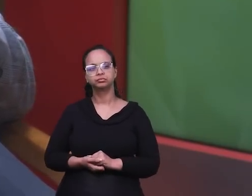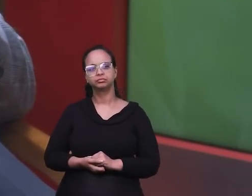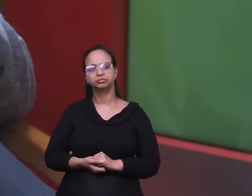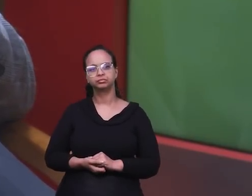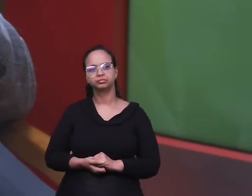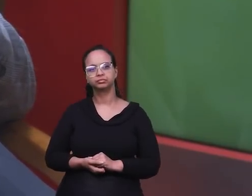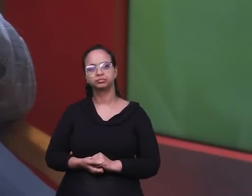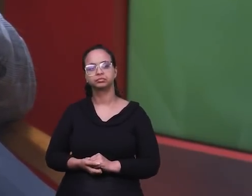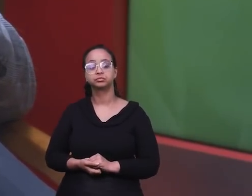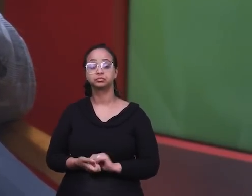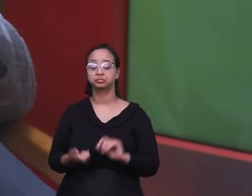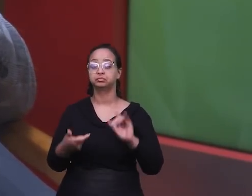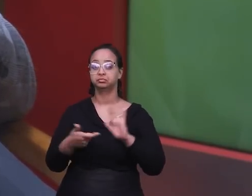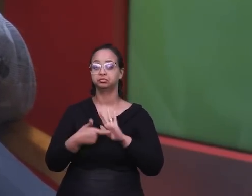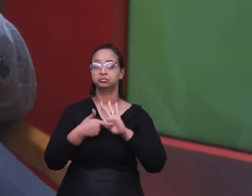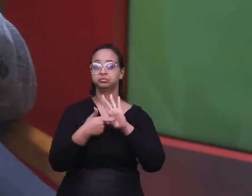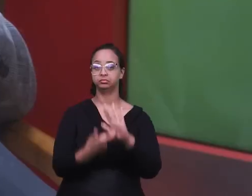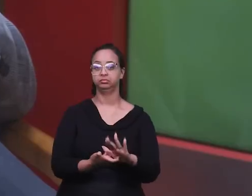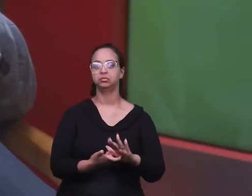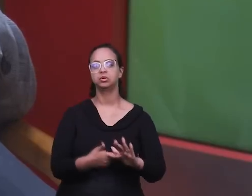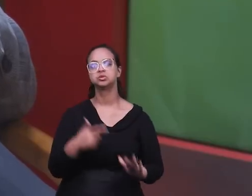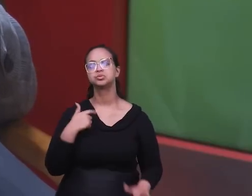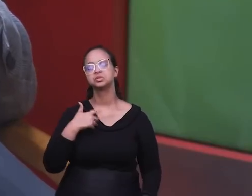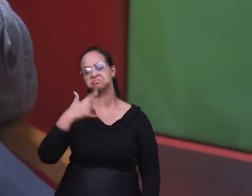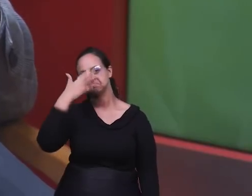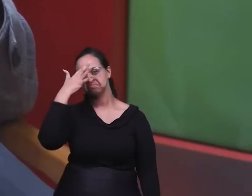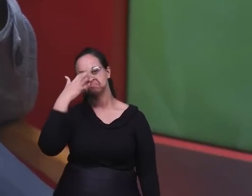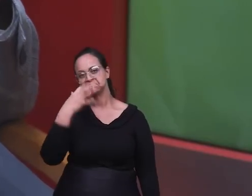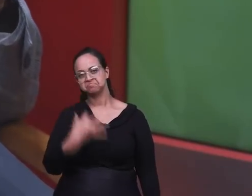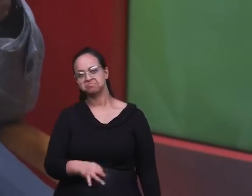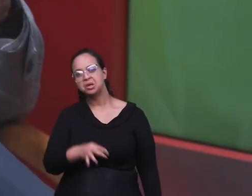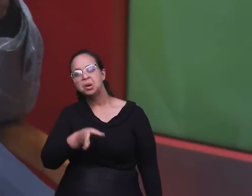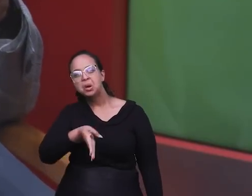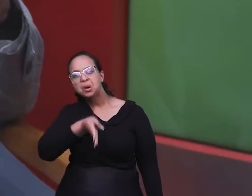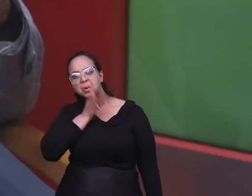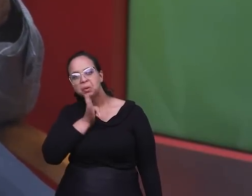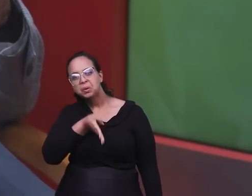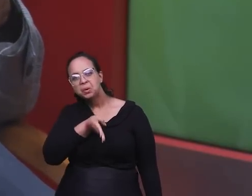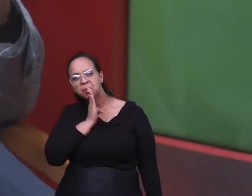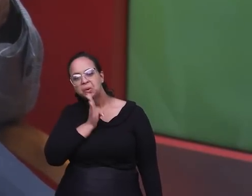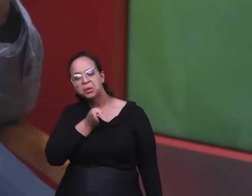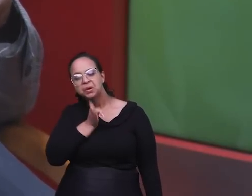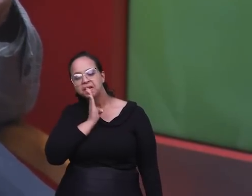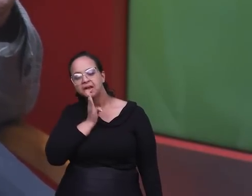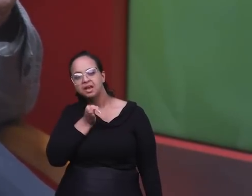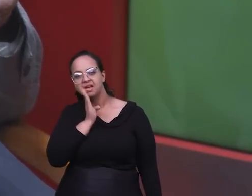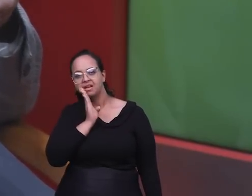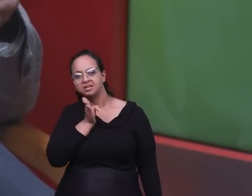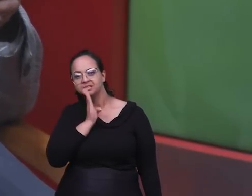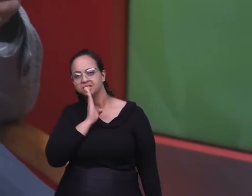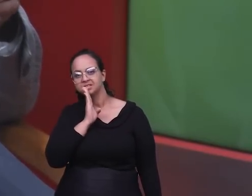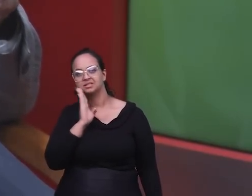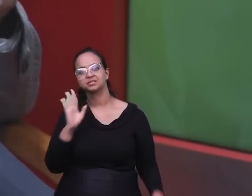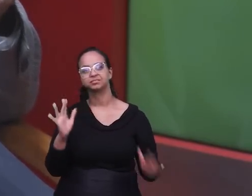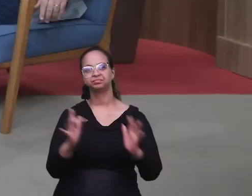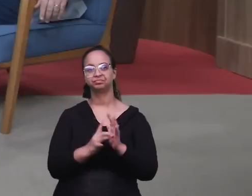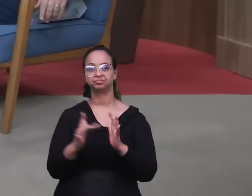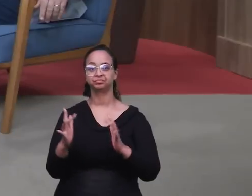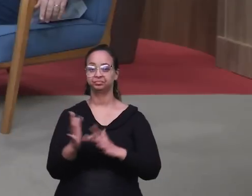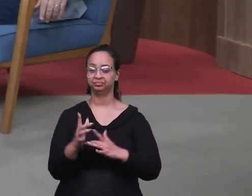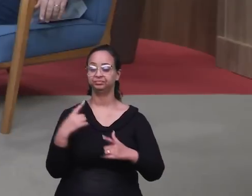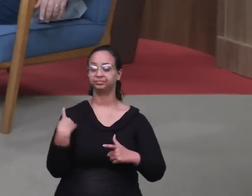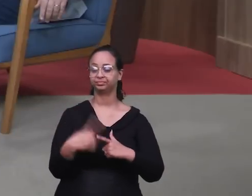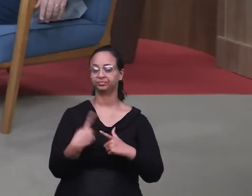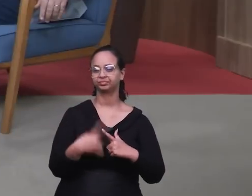destaca, aponta exatamente para onisciência. do Senhor Jesus. Glória a Deus. Porque ele